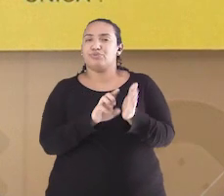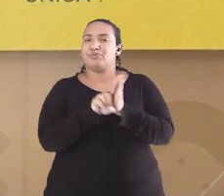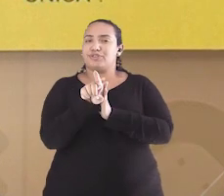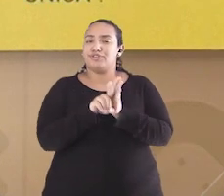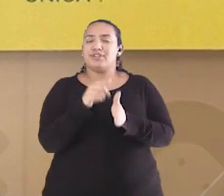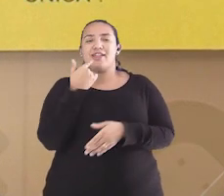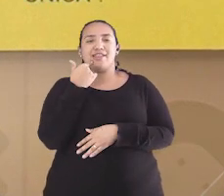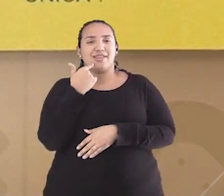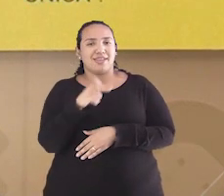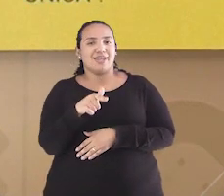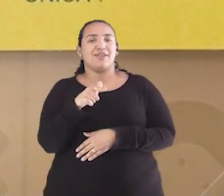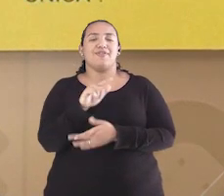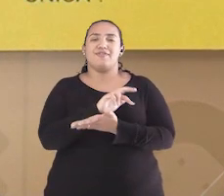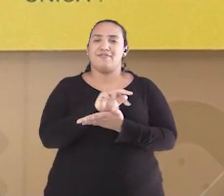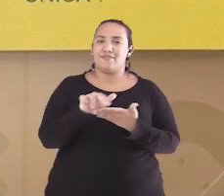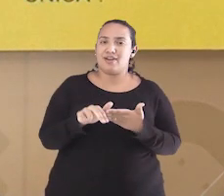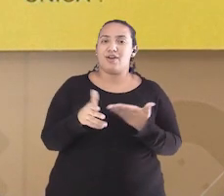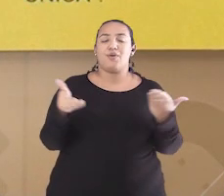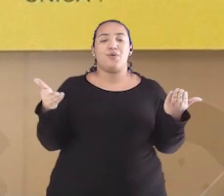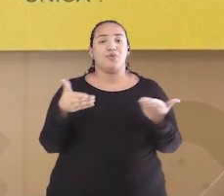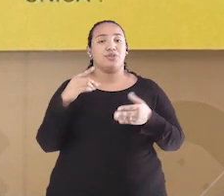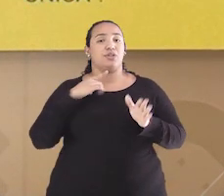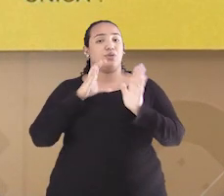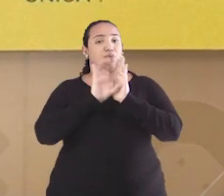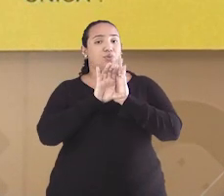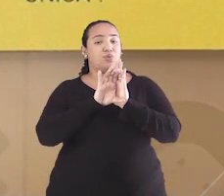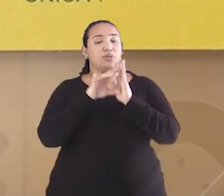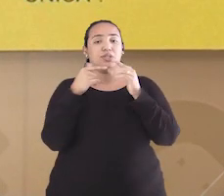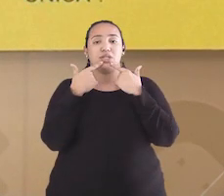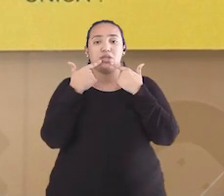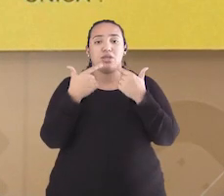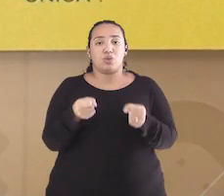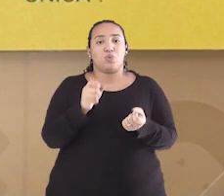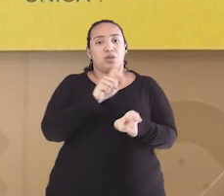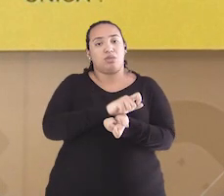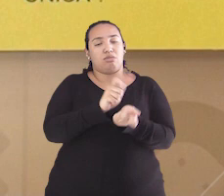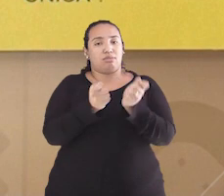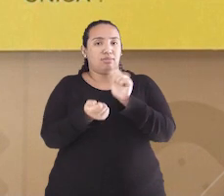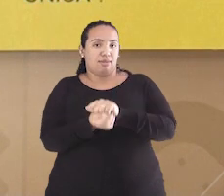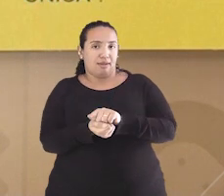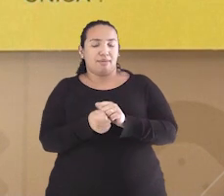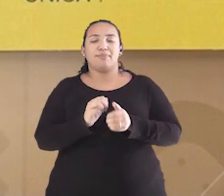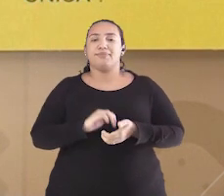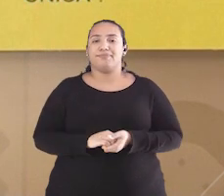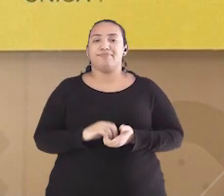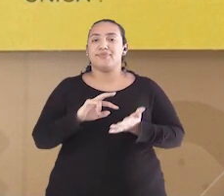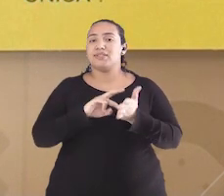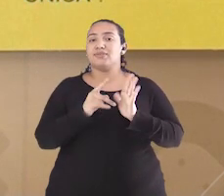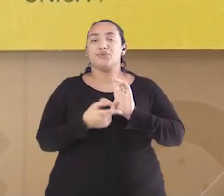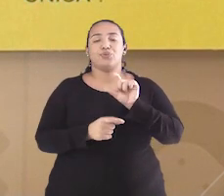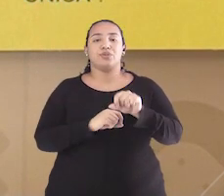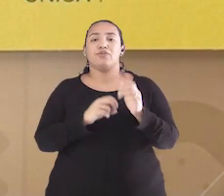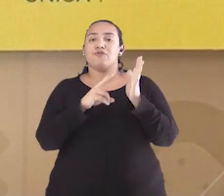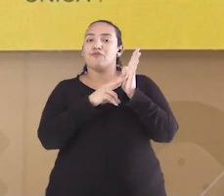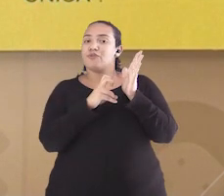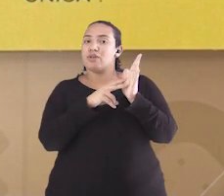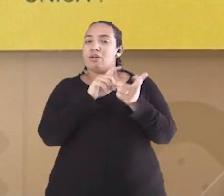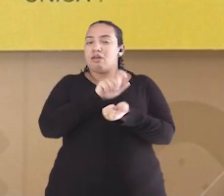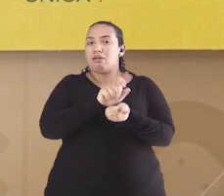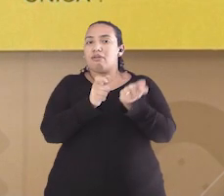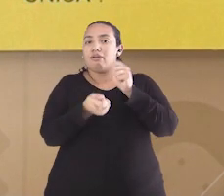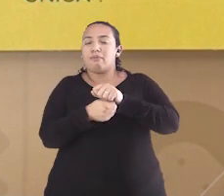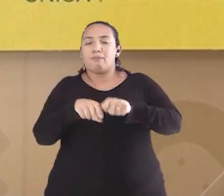de línguas e idiomas, temos o conceito de adequação. Fala-se mais em adaptar o vocabulário